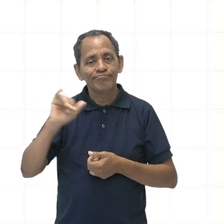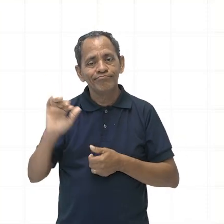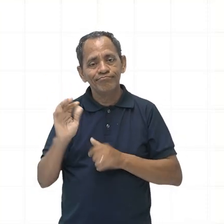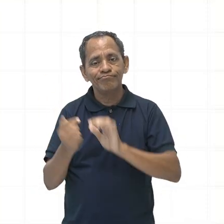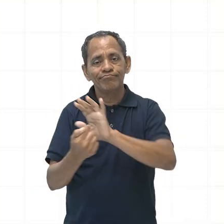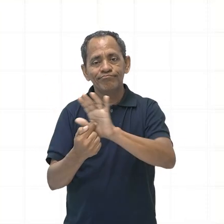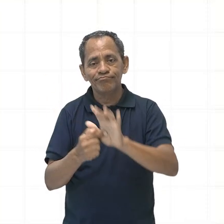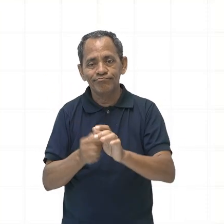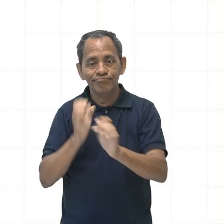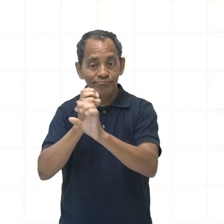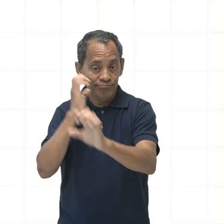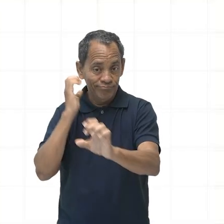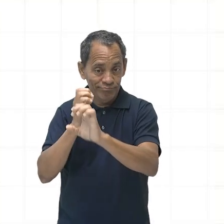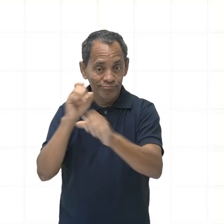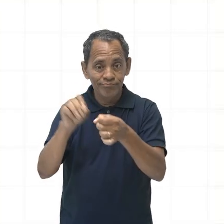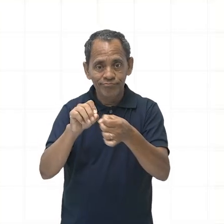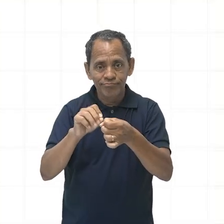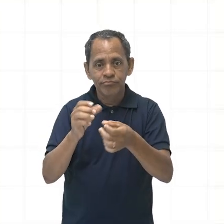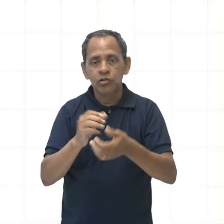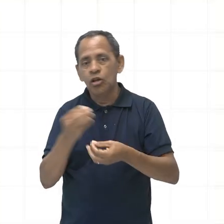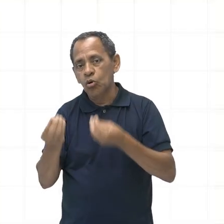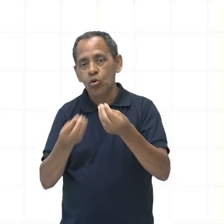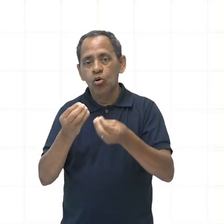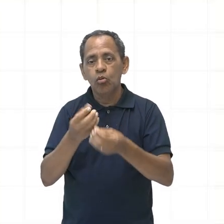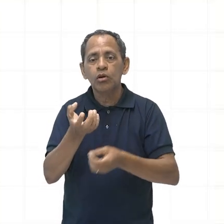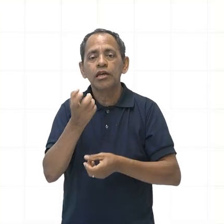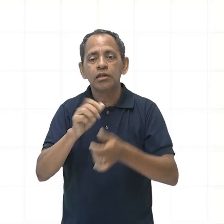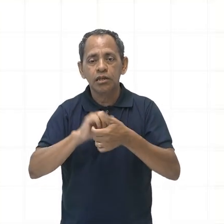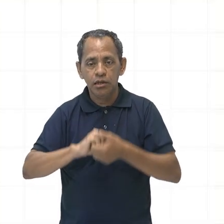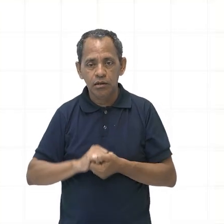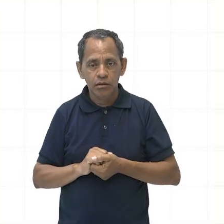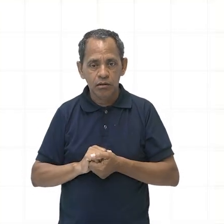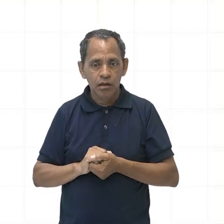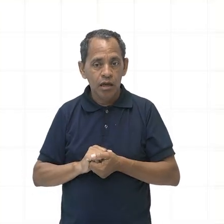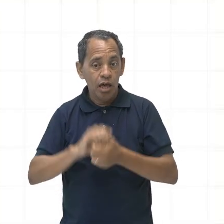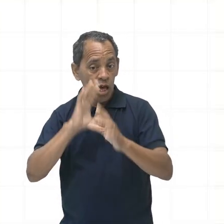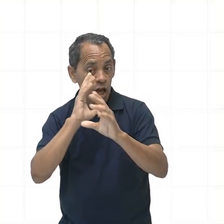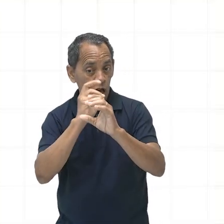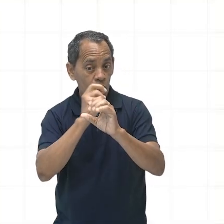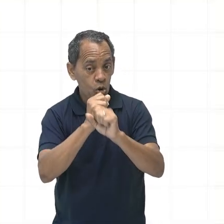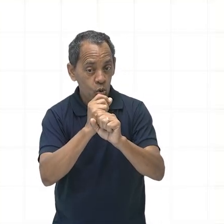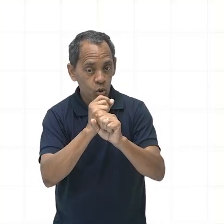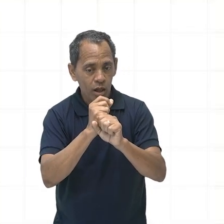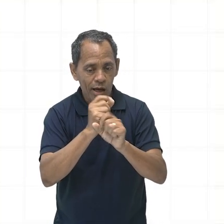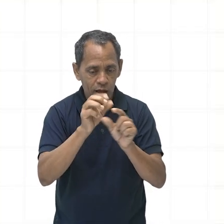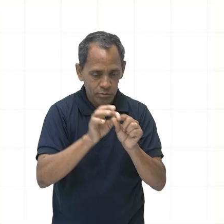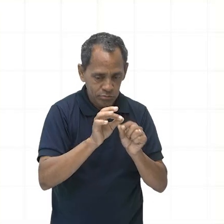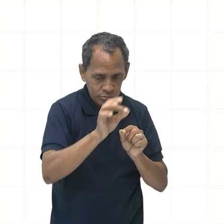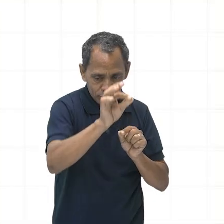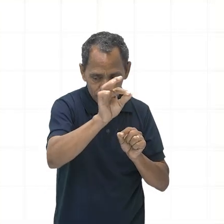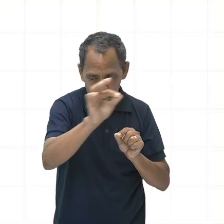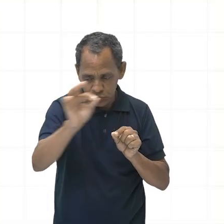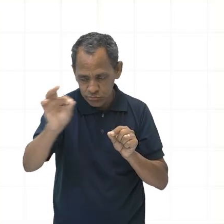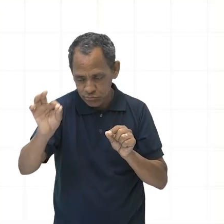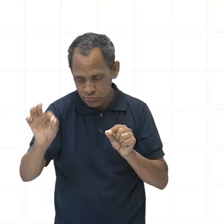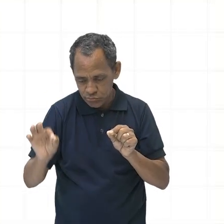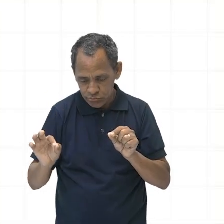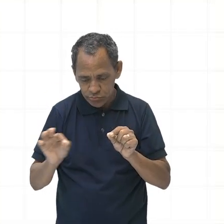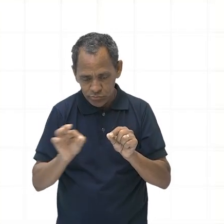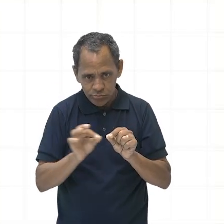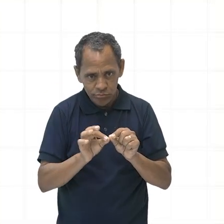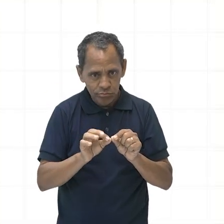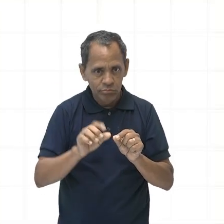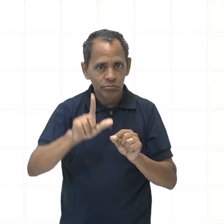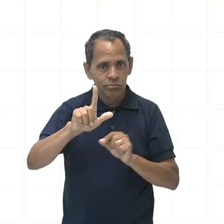de determinar a medida da largura de um rio. Ele quer determinar essa largura aqui e ele fez todo esse desenho. O que